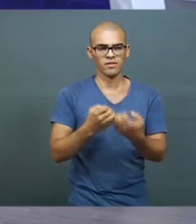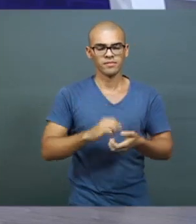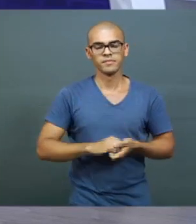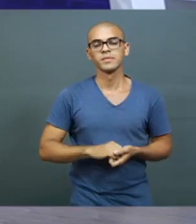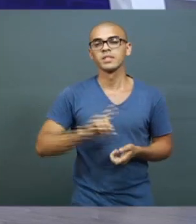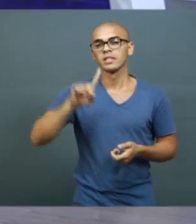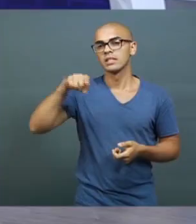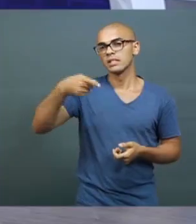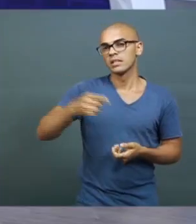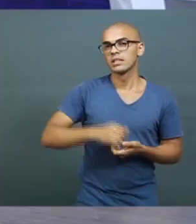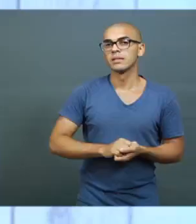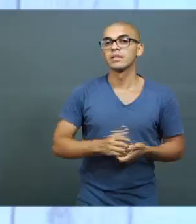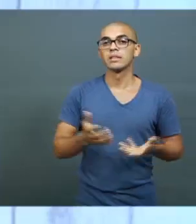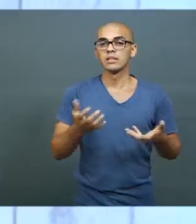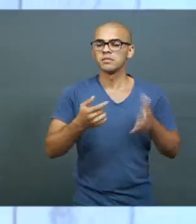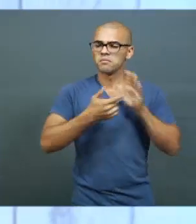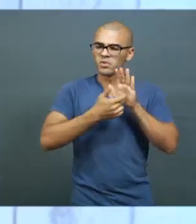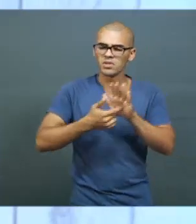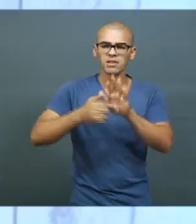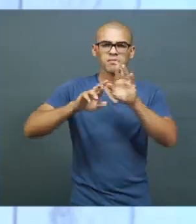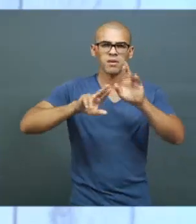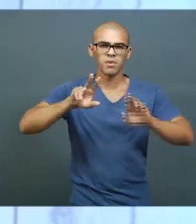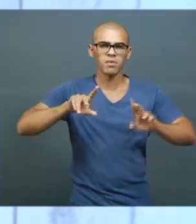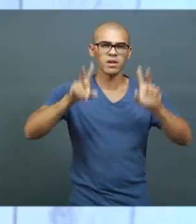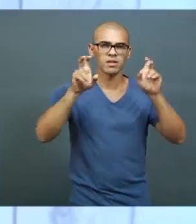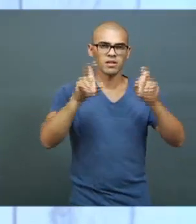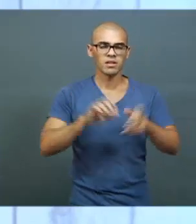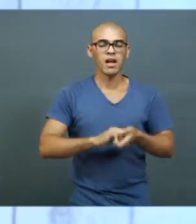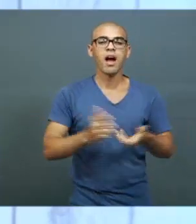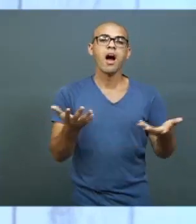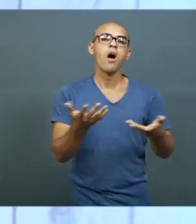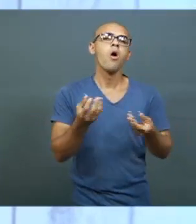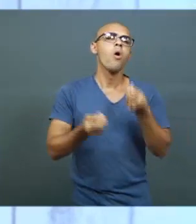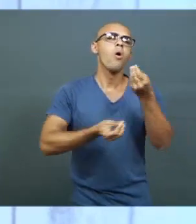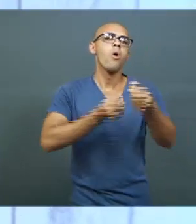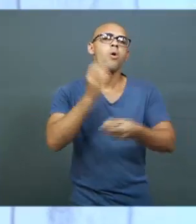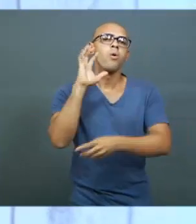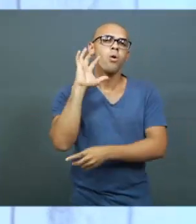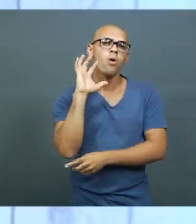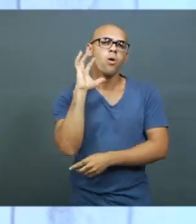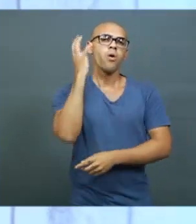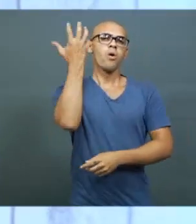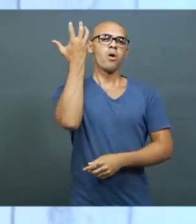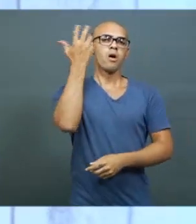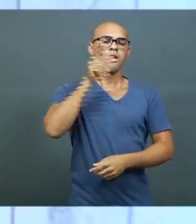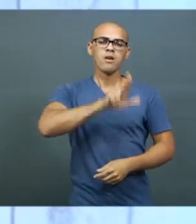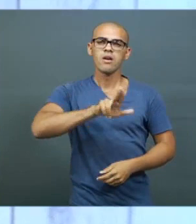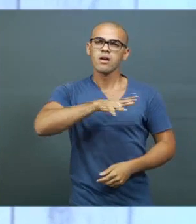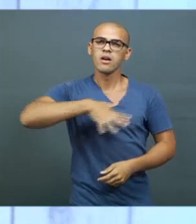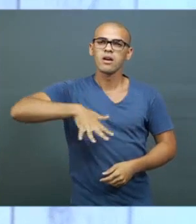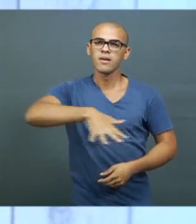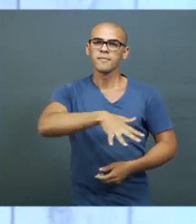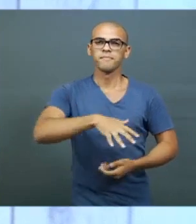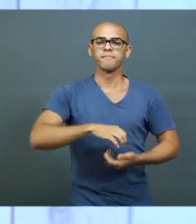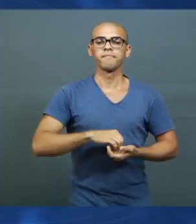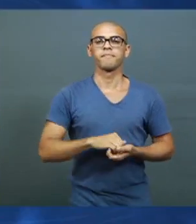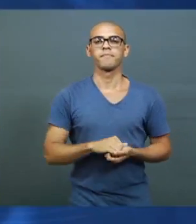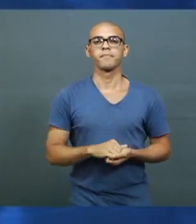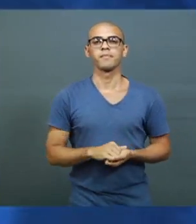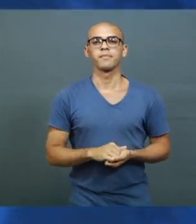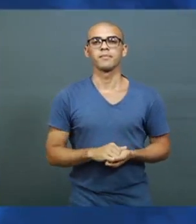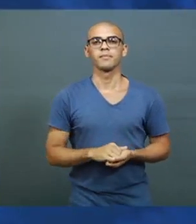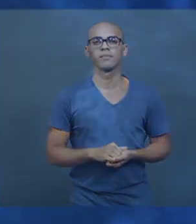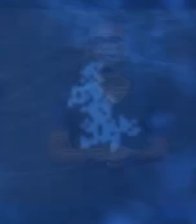quero destacar isso com vocês. Agora é hora de falar do tempo. Vamos ver como fica a previsão para Uberlândia e região.